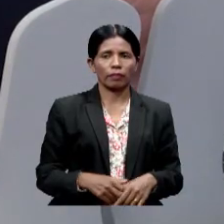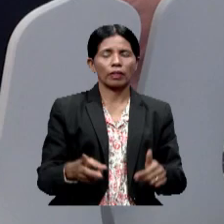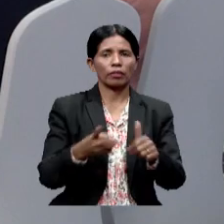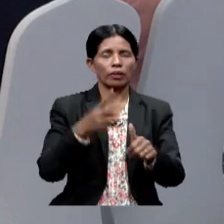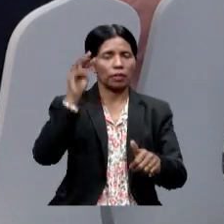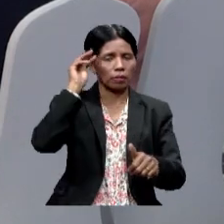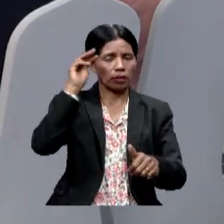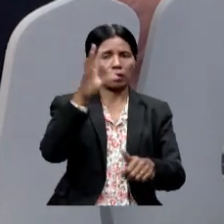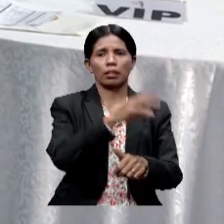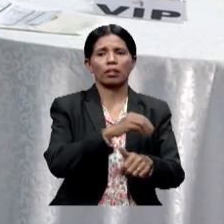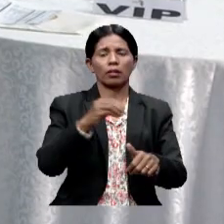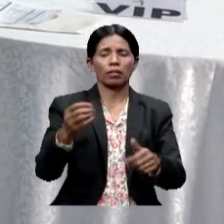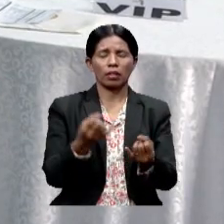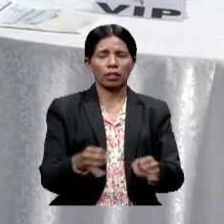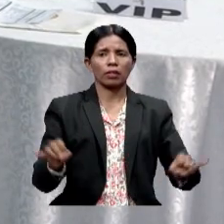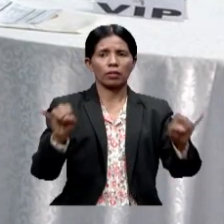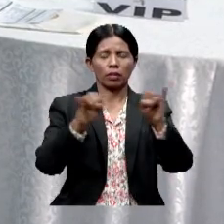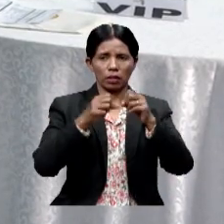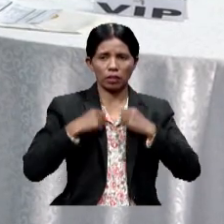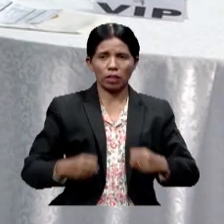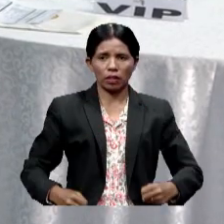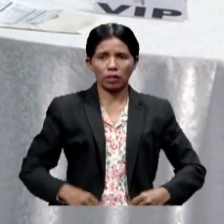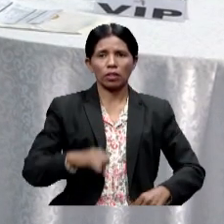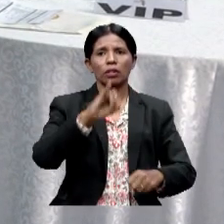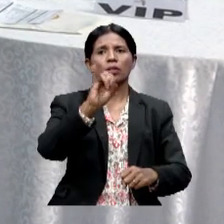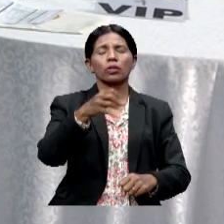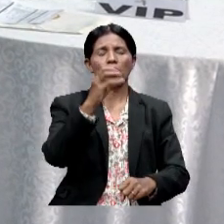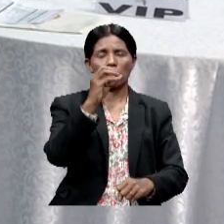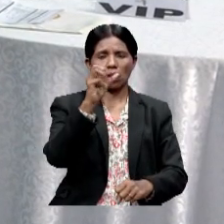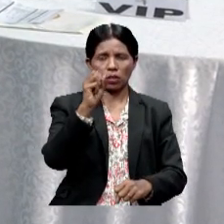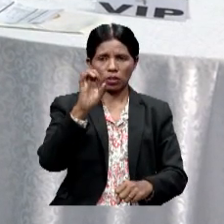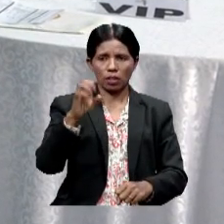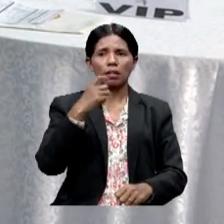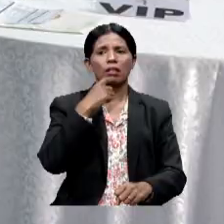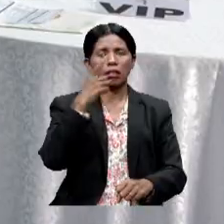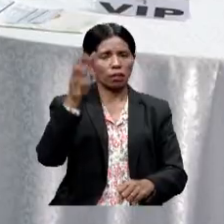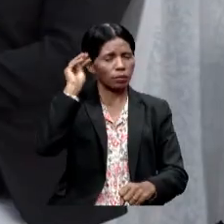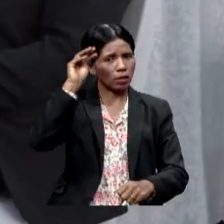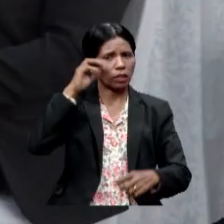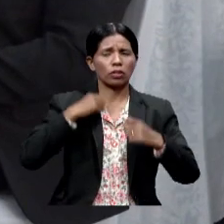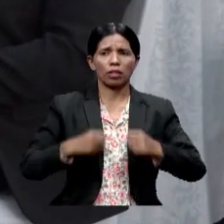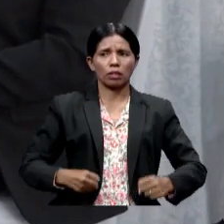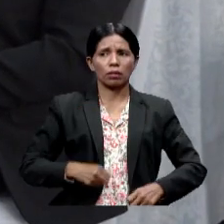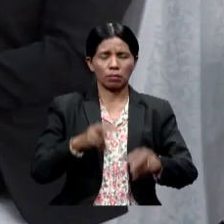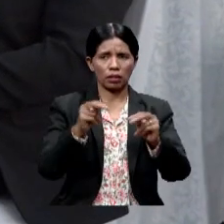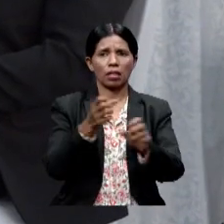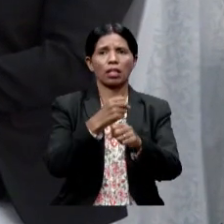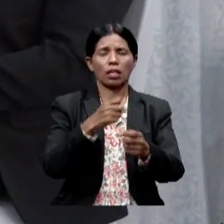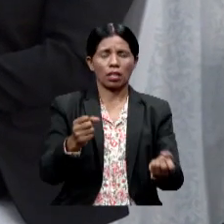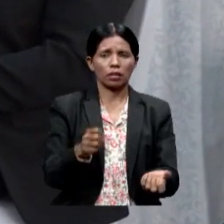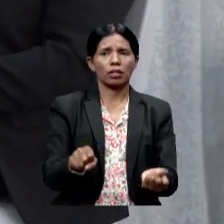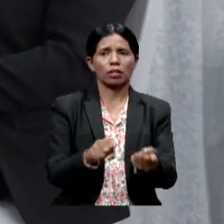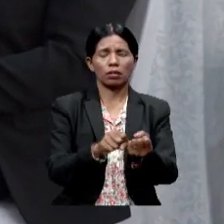Vice-ministro Fortalecimento Institucional Saúde, José dos Reis Magno Hateten, Ministério de Saúde, precisa halo